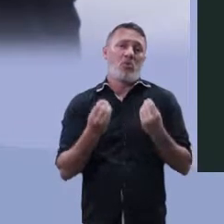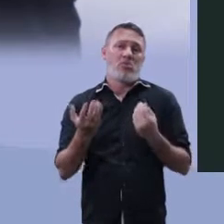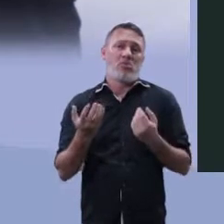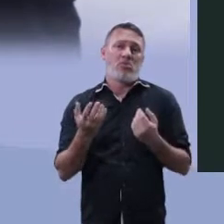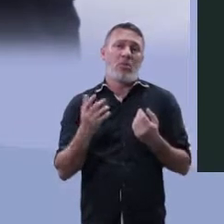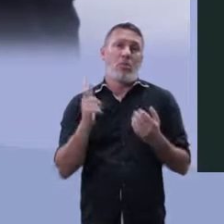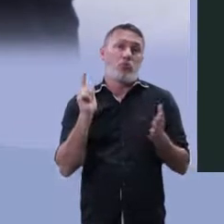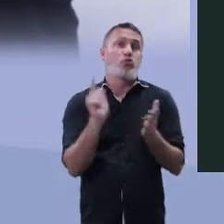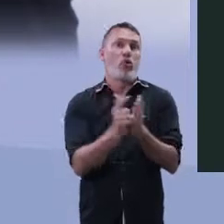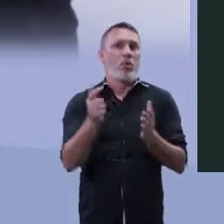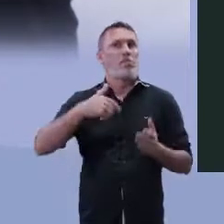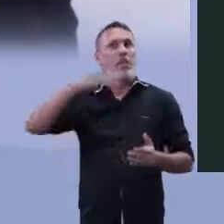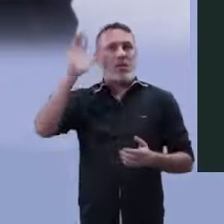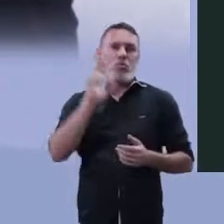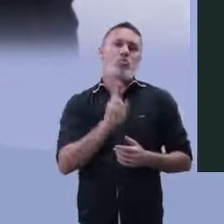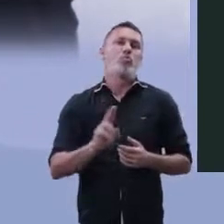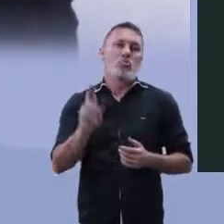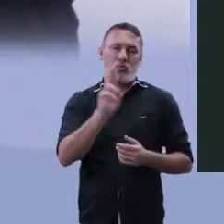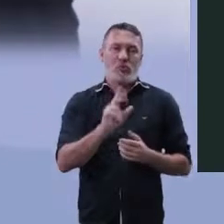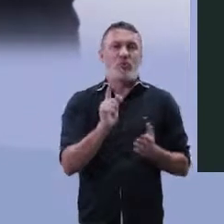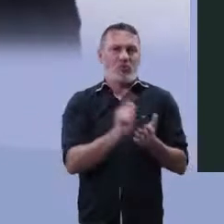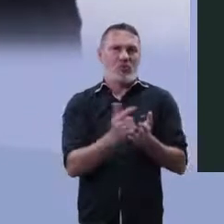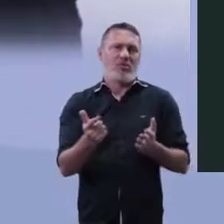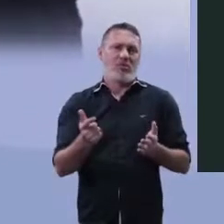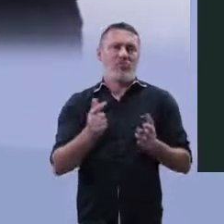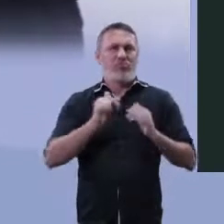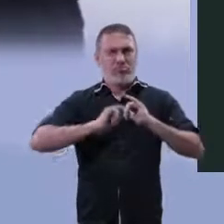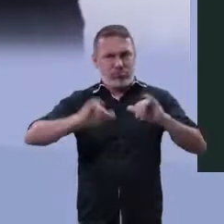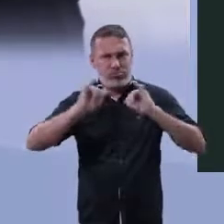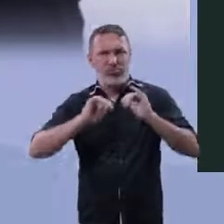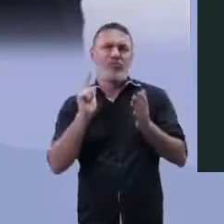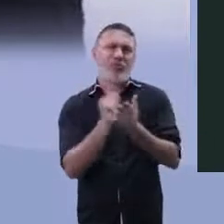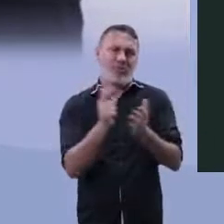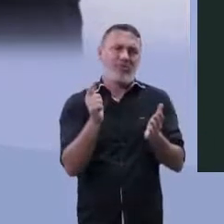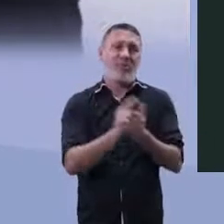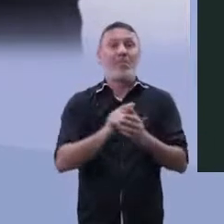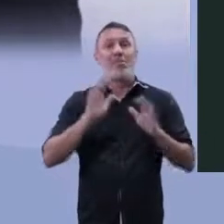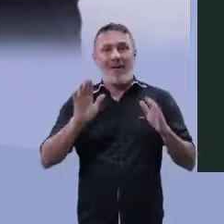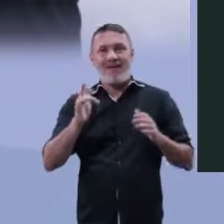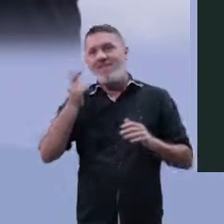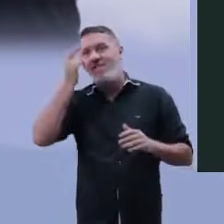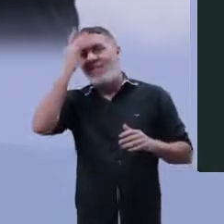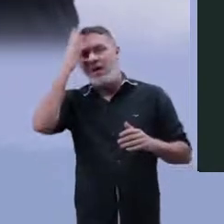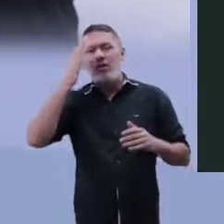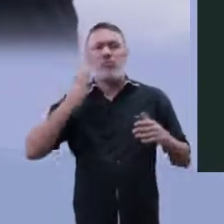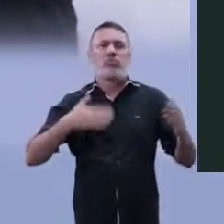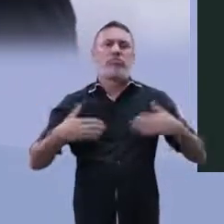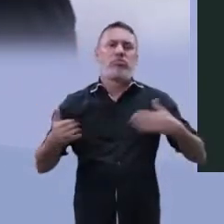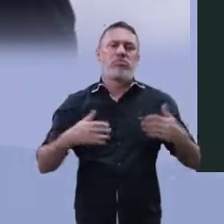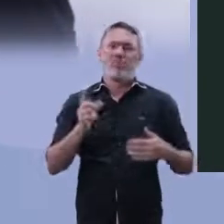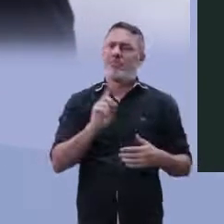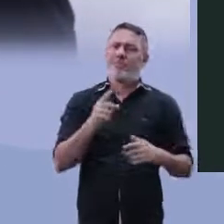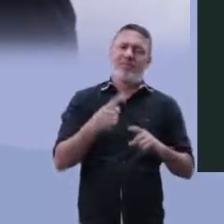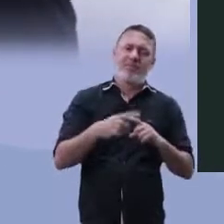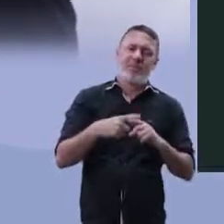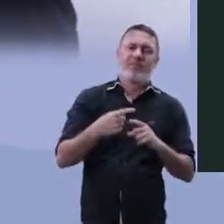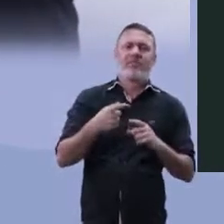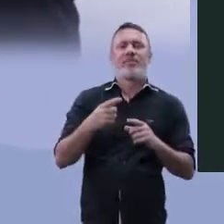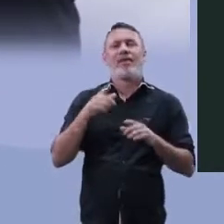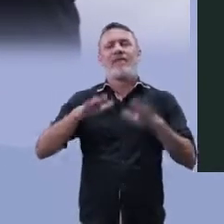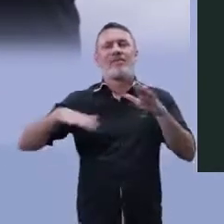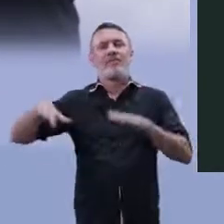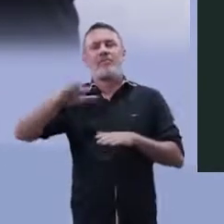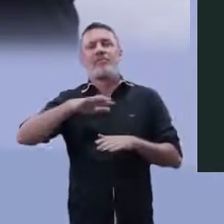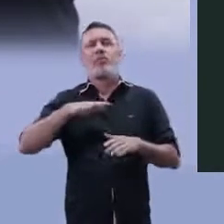por elas ou pelos meios de comunicação, no caso, obviamente, do jornal, né, que aí sim é